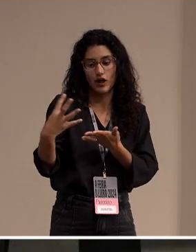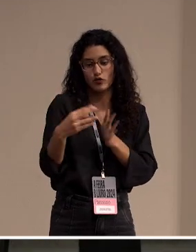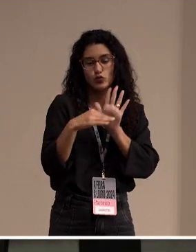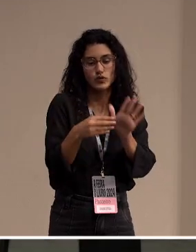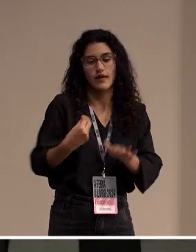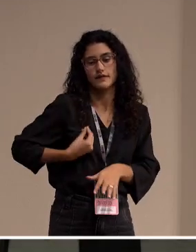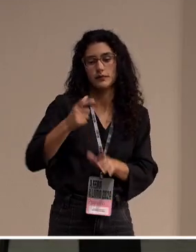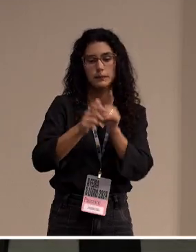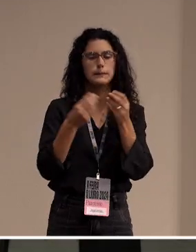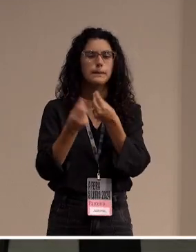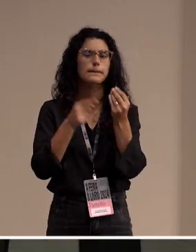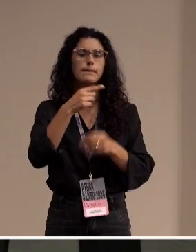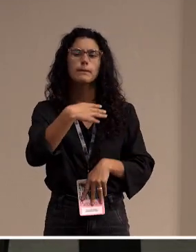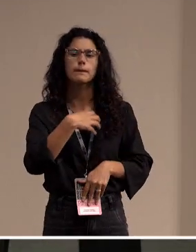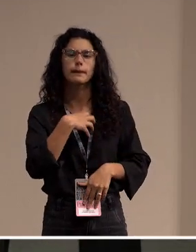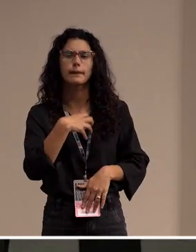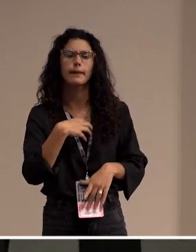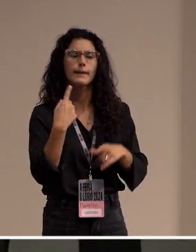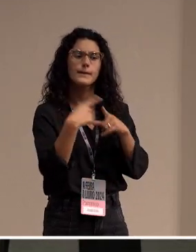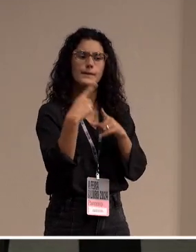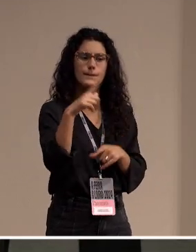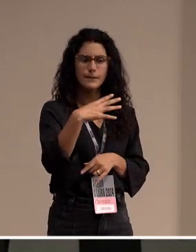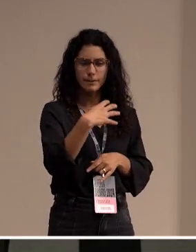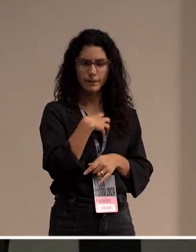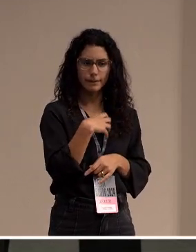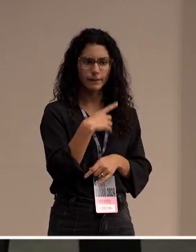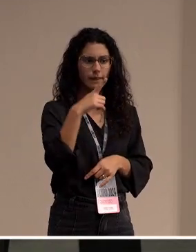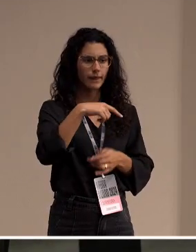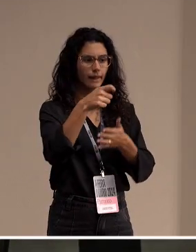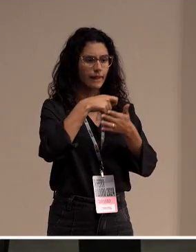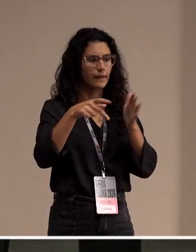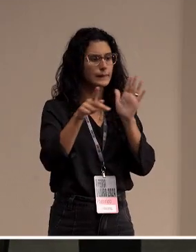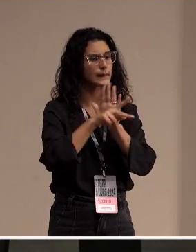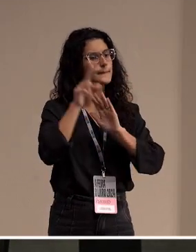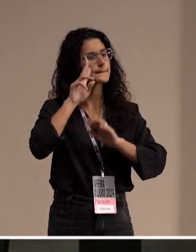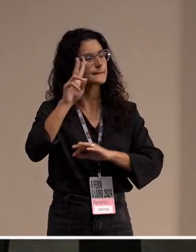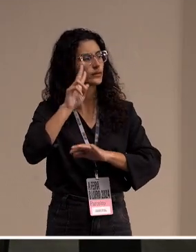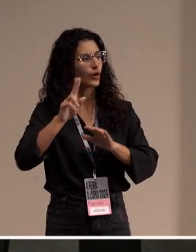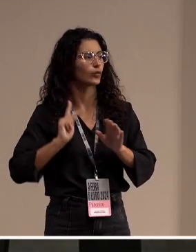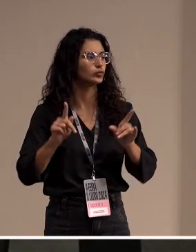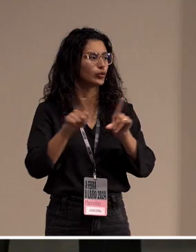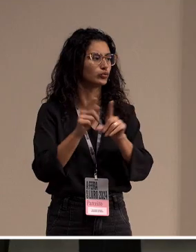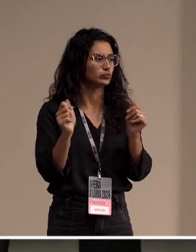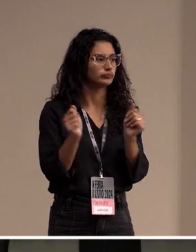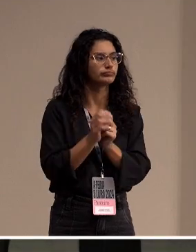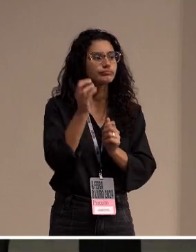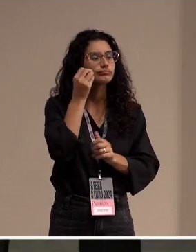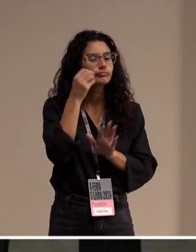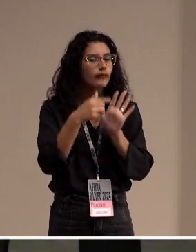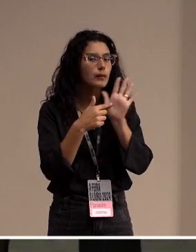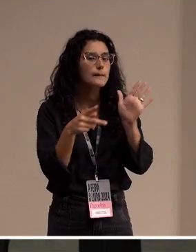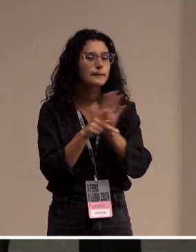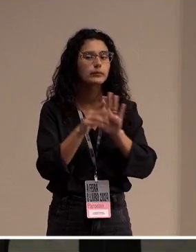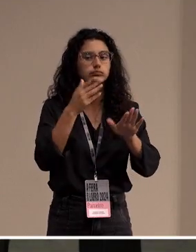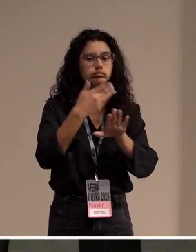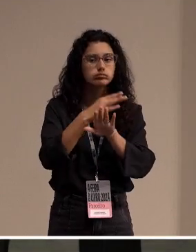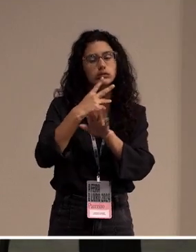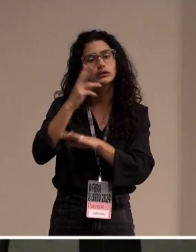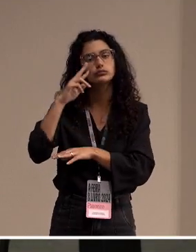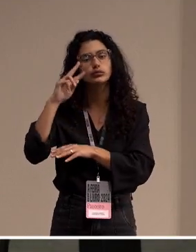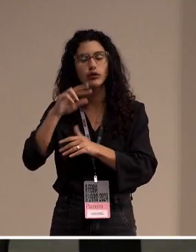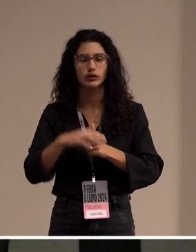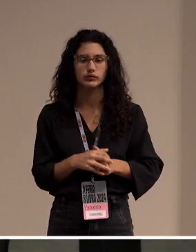Né? Como é que você se sente? Porque é isso. É escrever as histórias e continuar a ser o testemunha dessas histórias